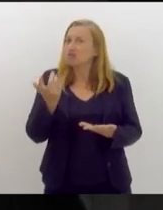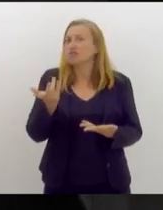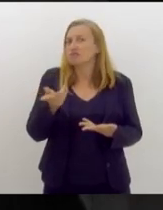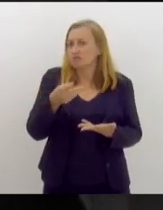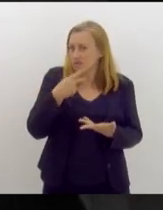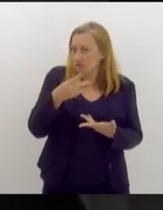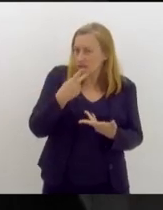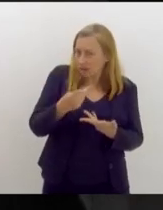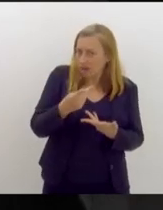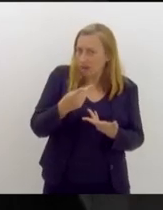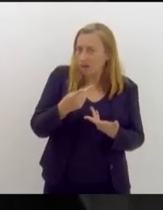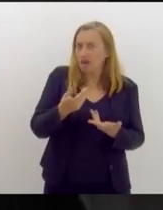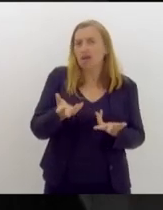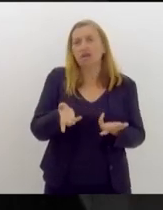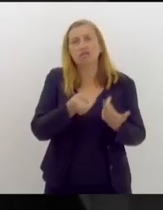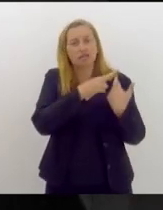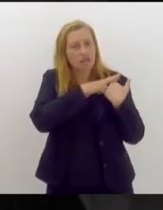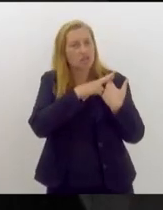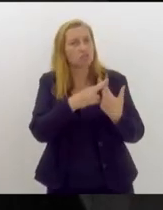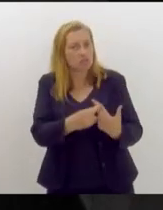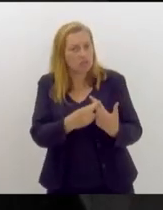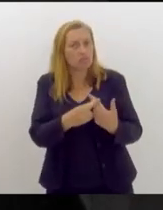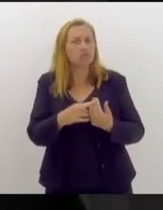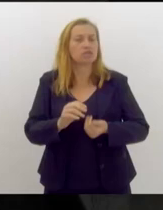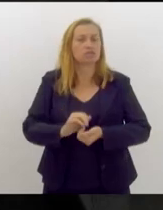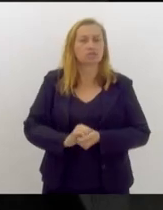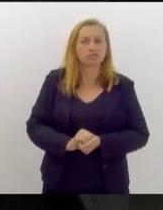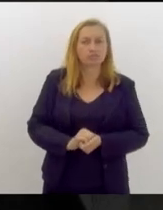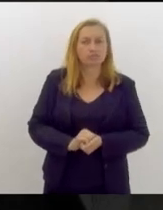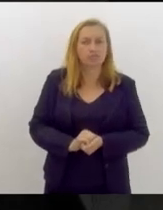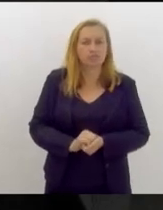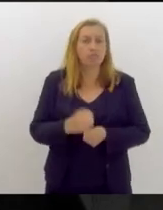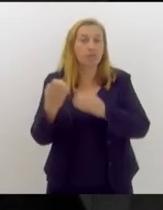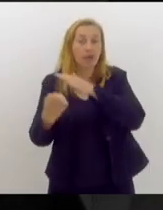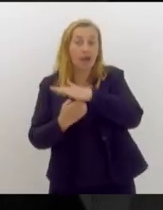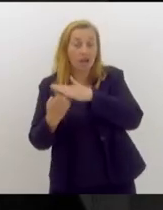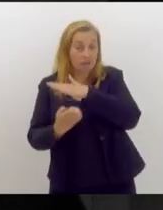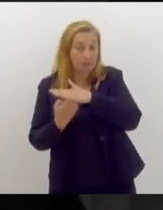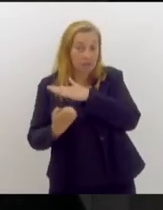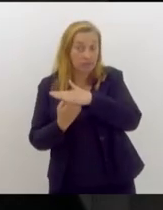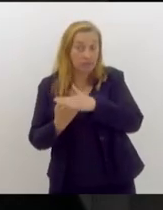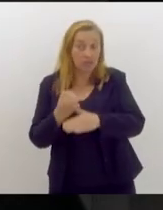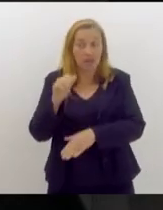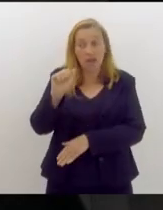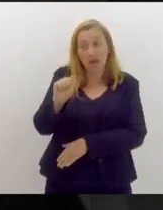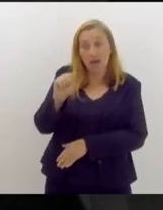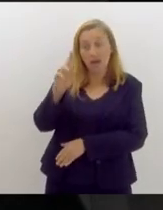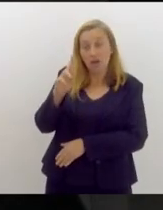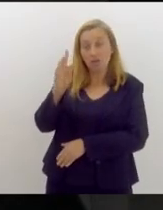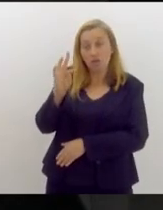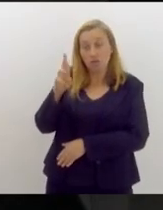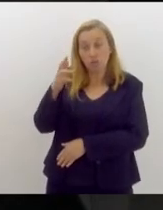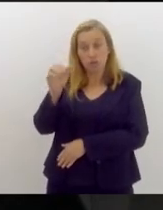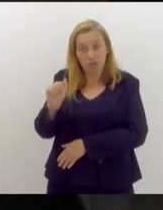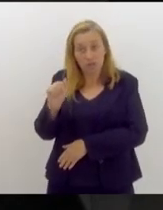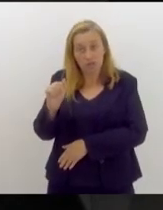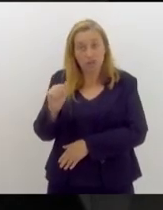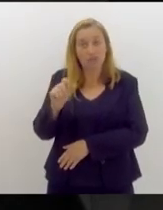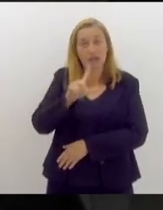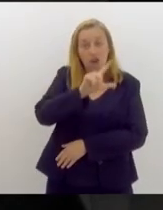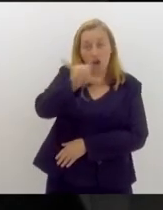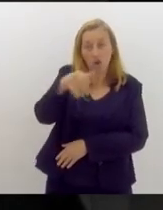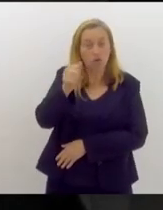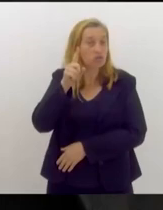a responsabilização a empresa de auditoria externa das Americanas